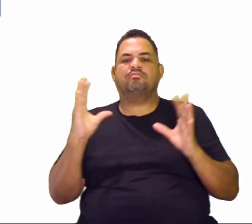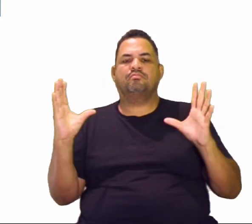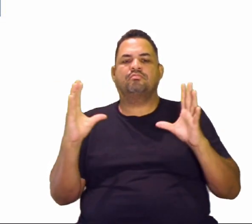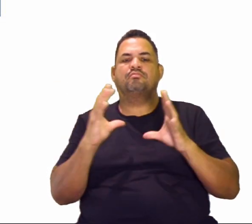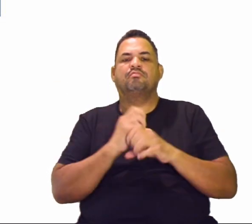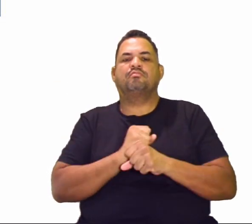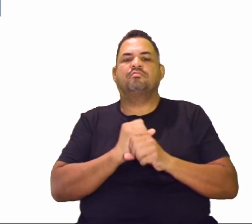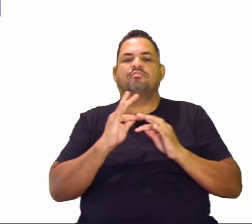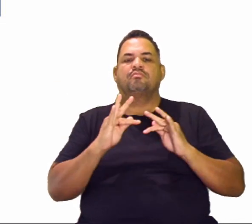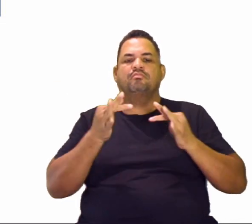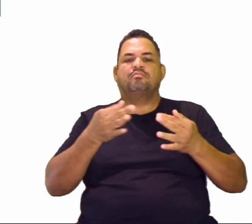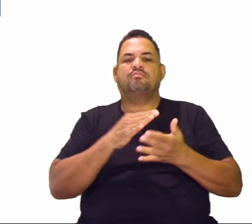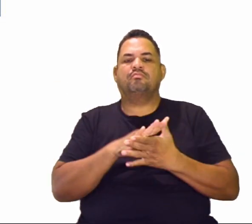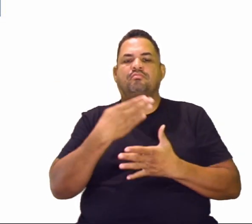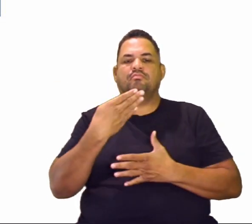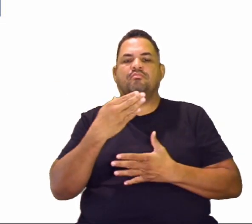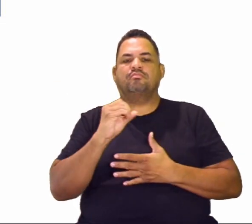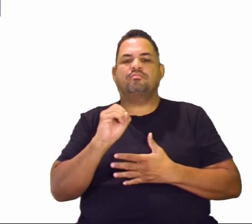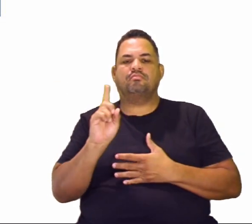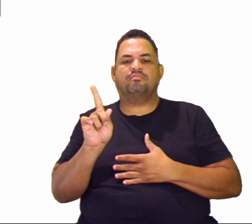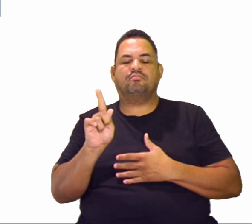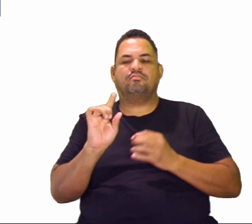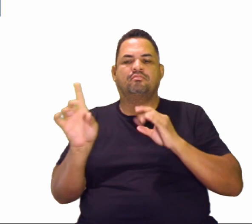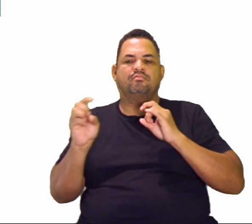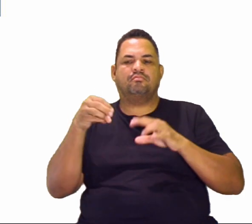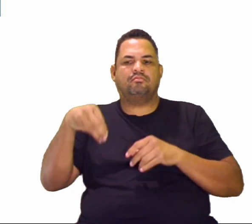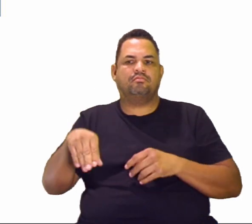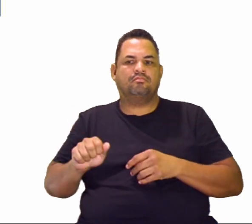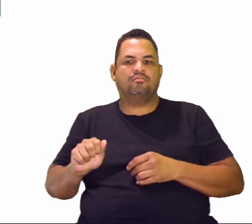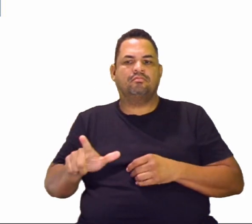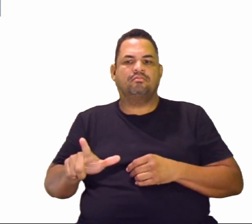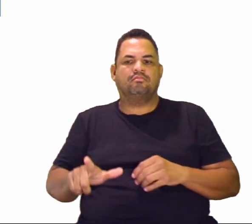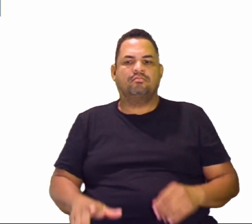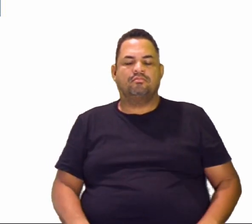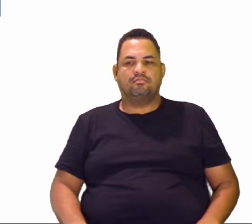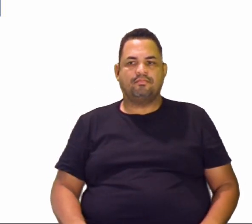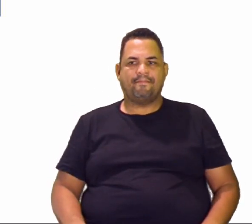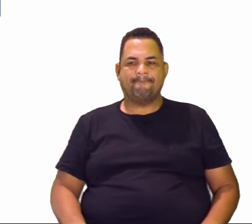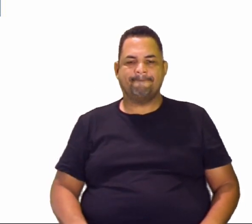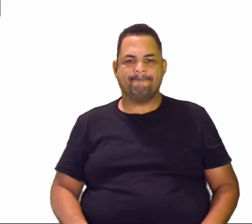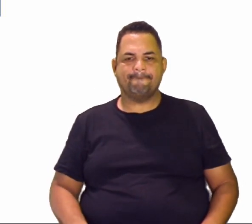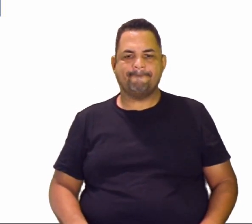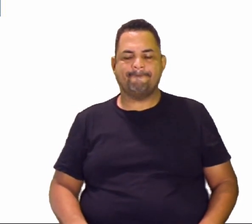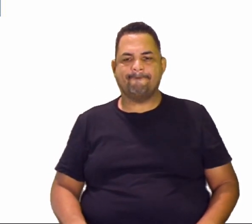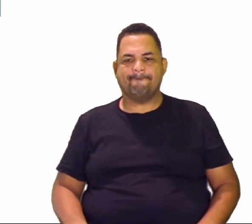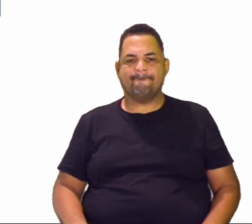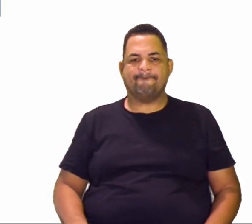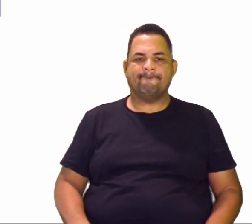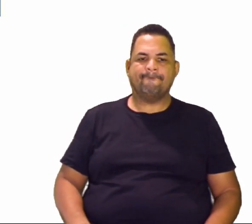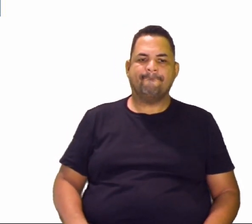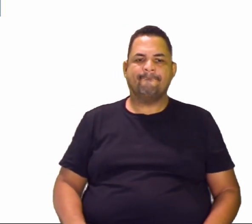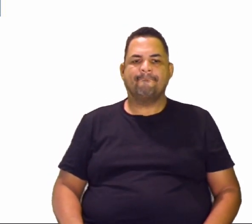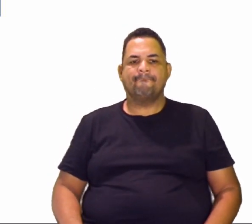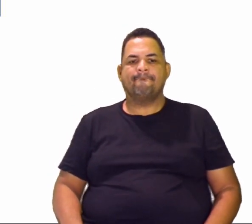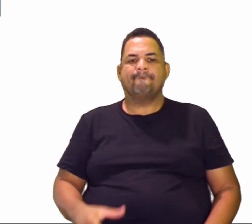quê? 40 gramas por mol. Isto é, em